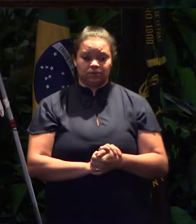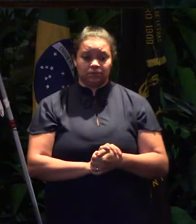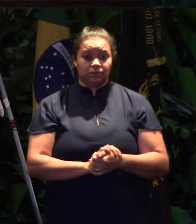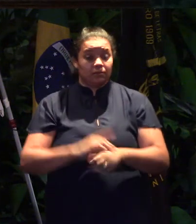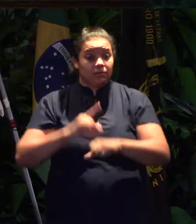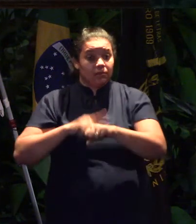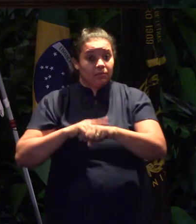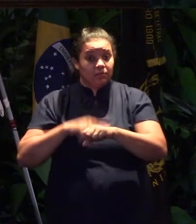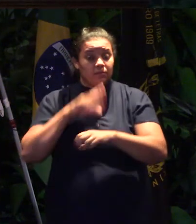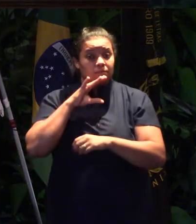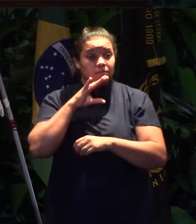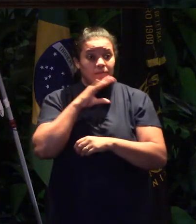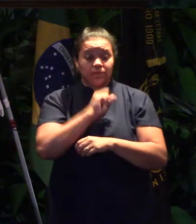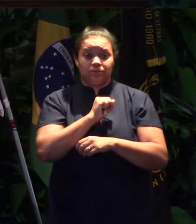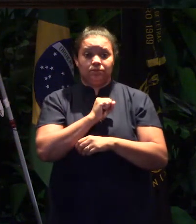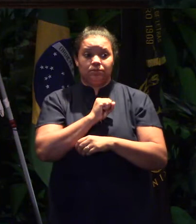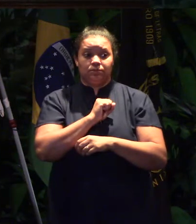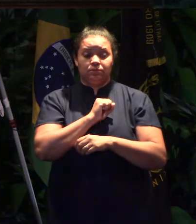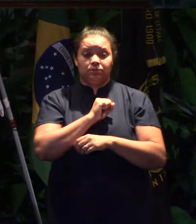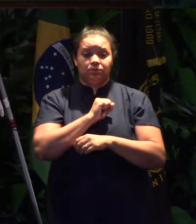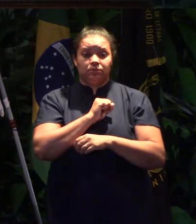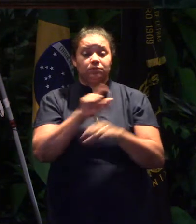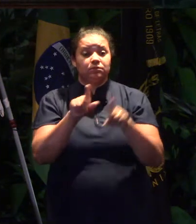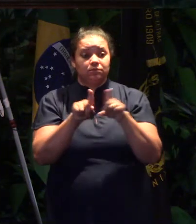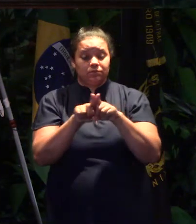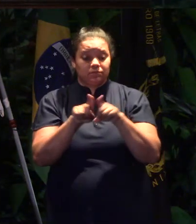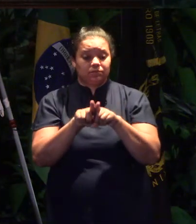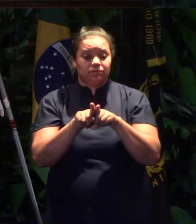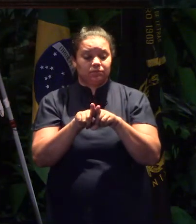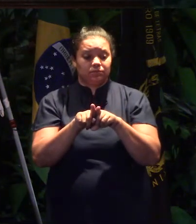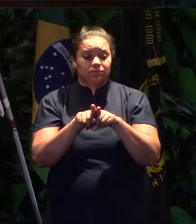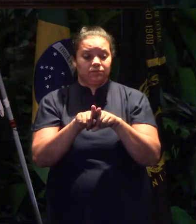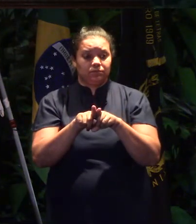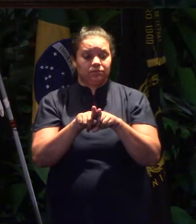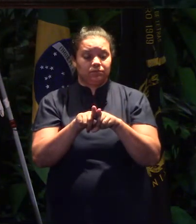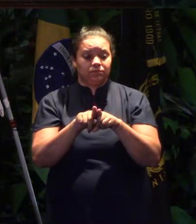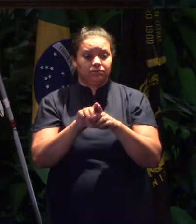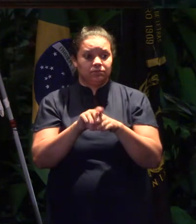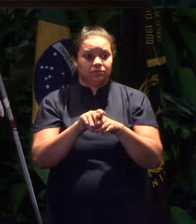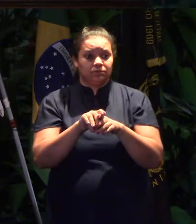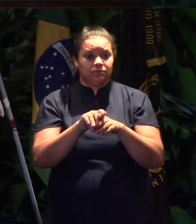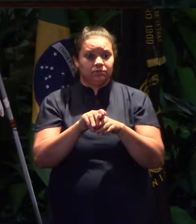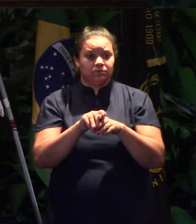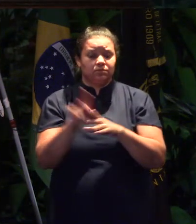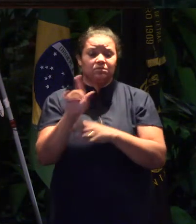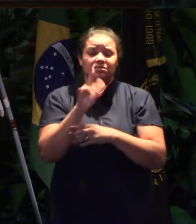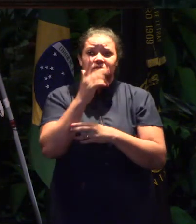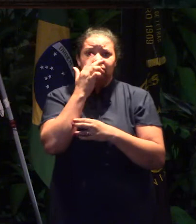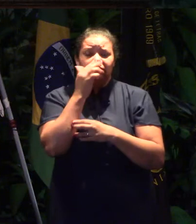imediata, né, para aquilo que se vê. Isso tem também algo nefasto, né, que